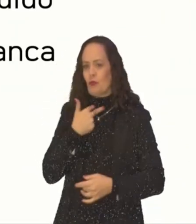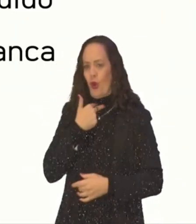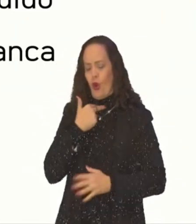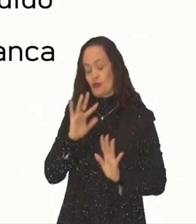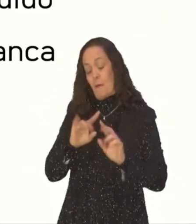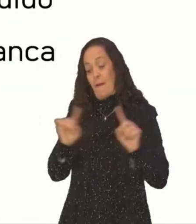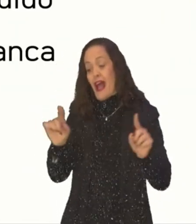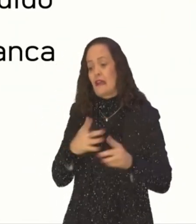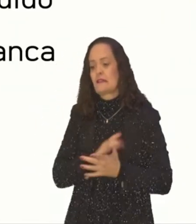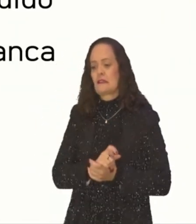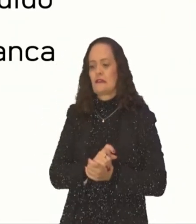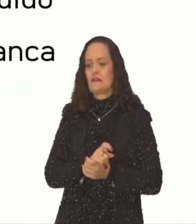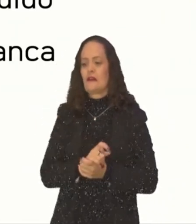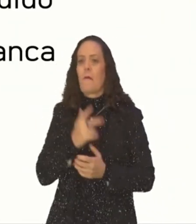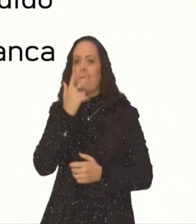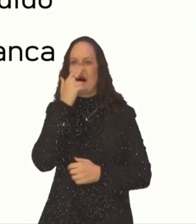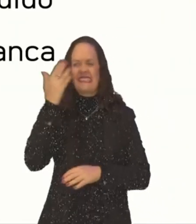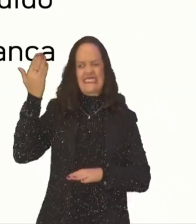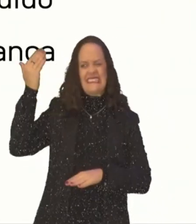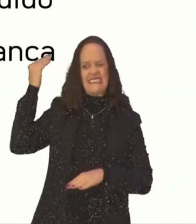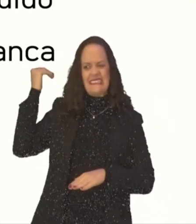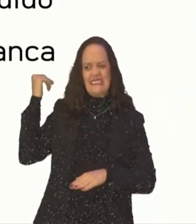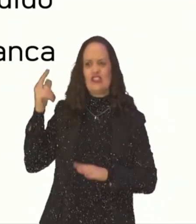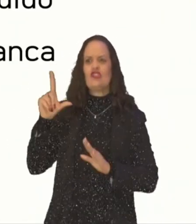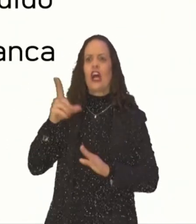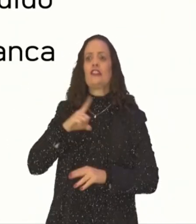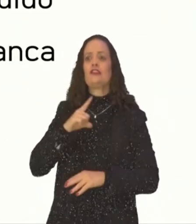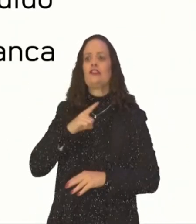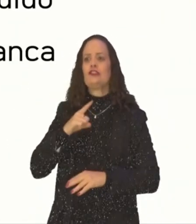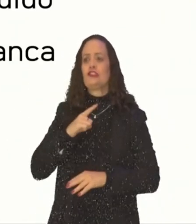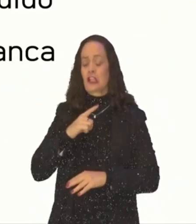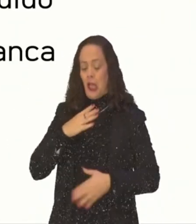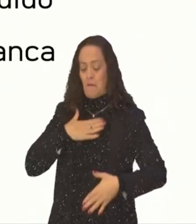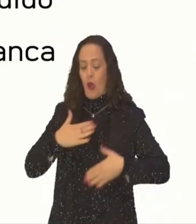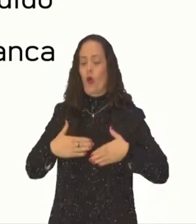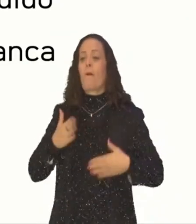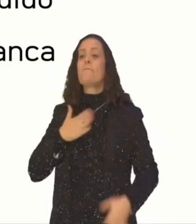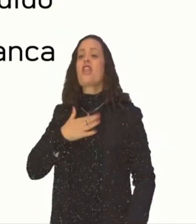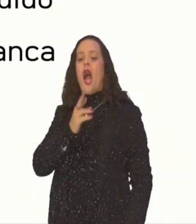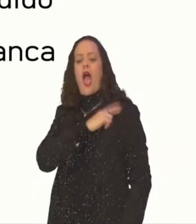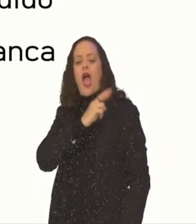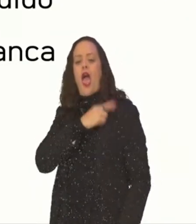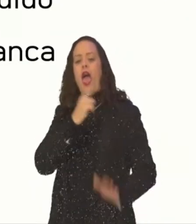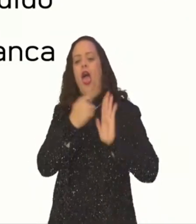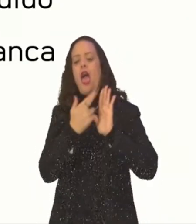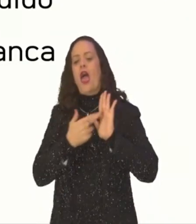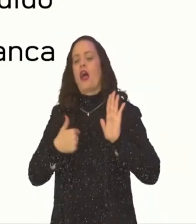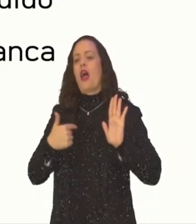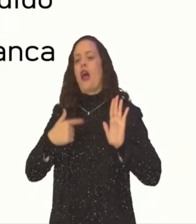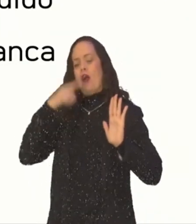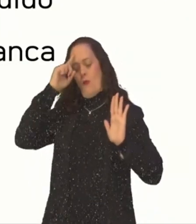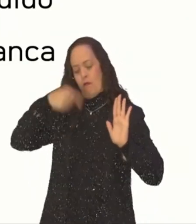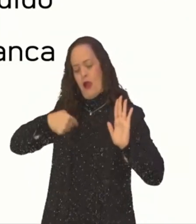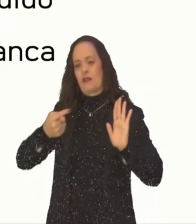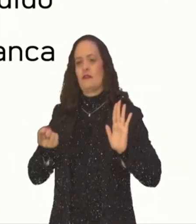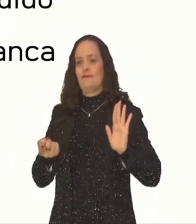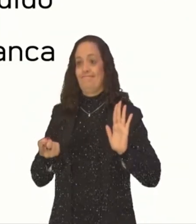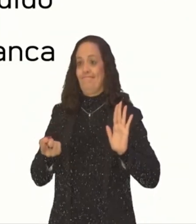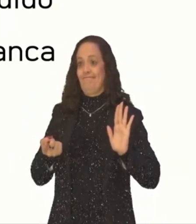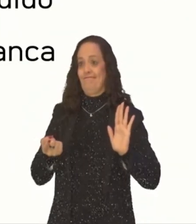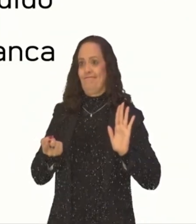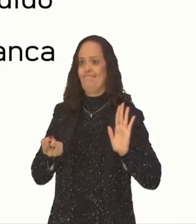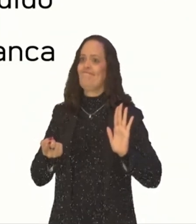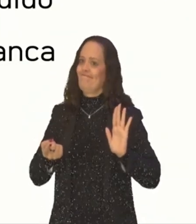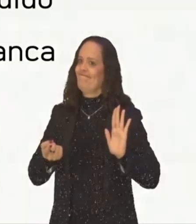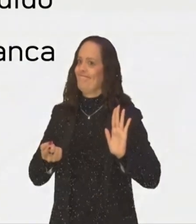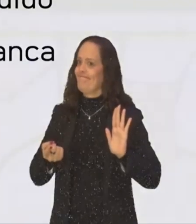mas parece-nos que nesse tempo já tinha aquela ideia, meu corpo, minhas regras, e os nicolaítas caminhavam muito nesse sentido. É muito interessante